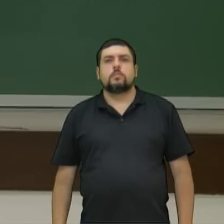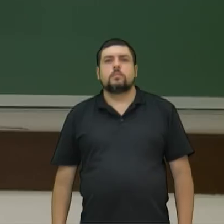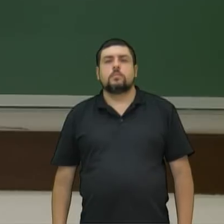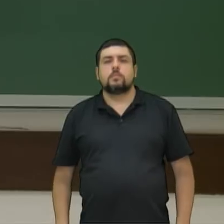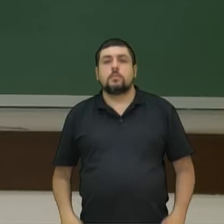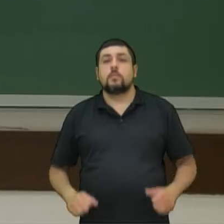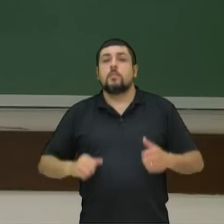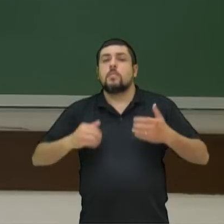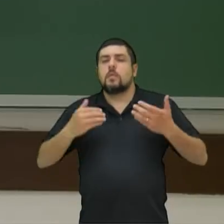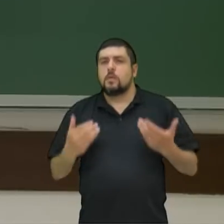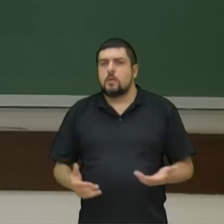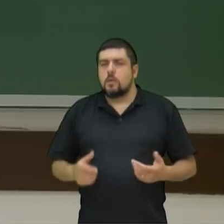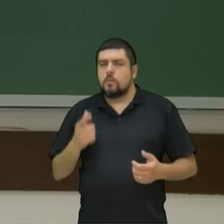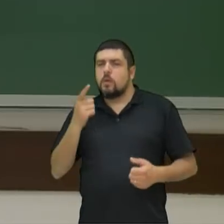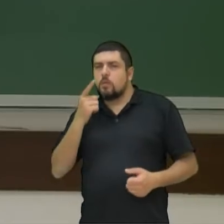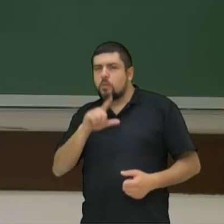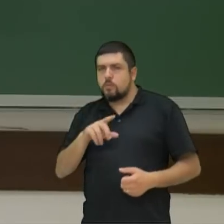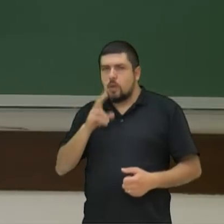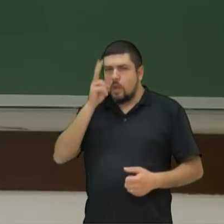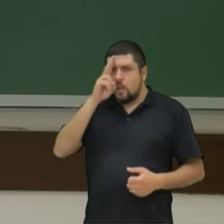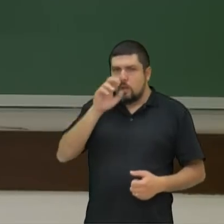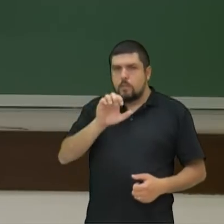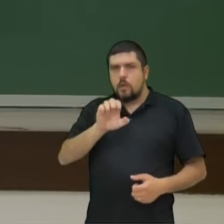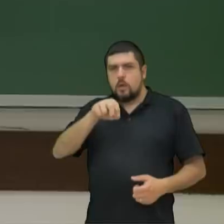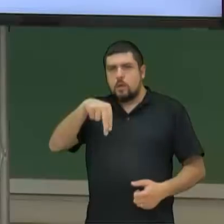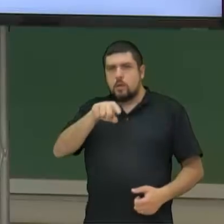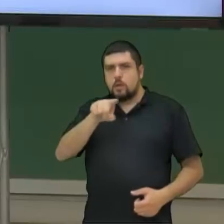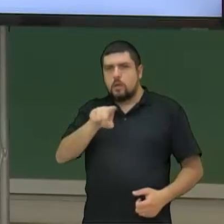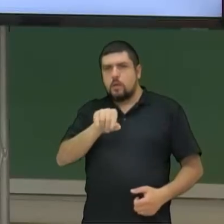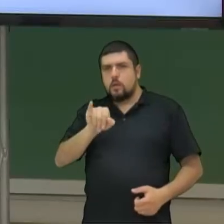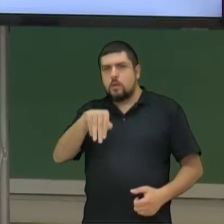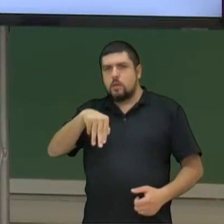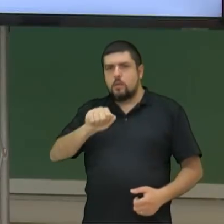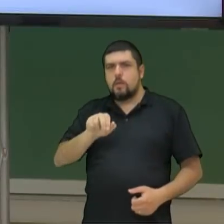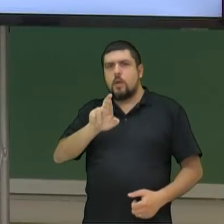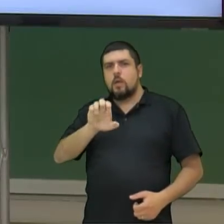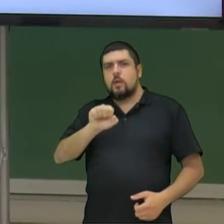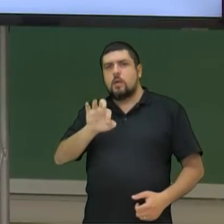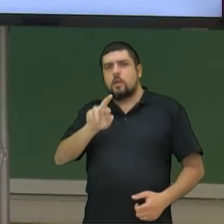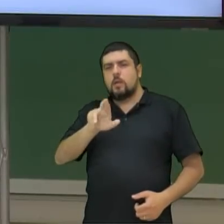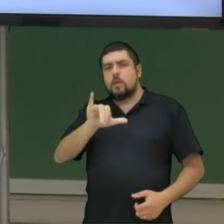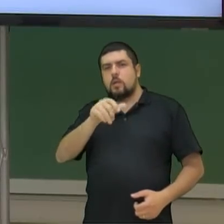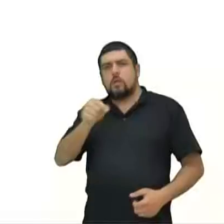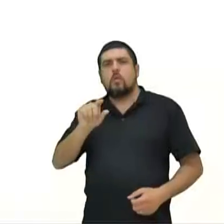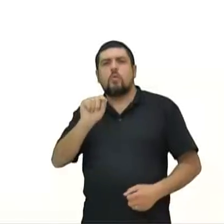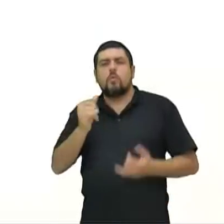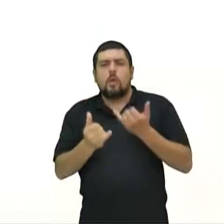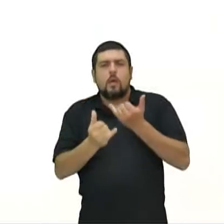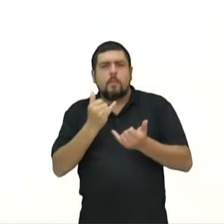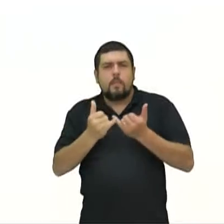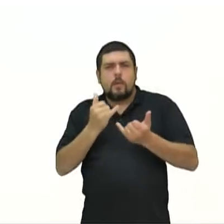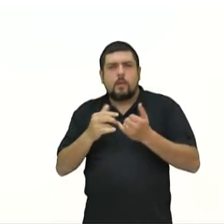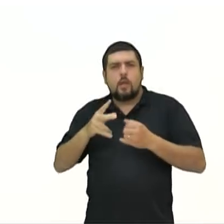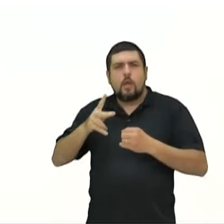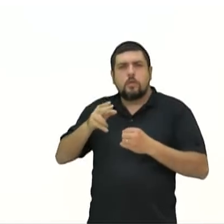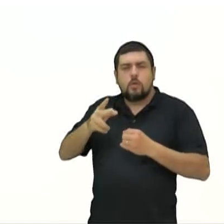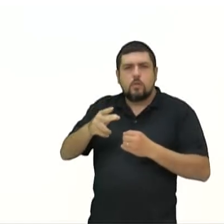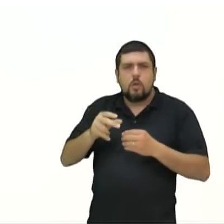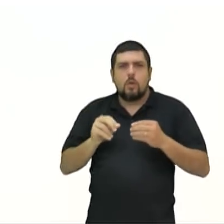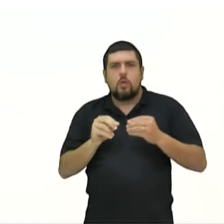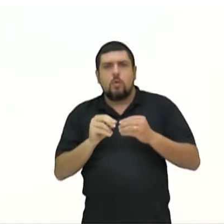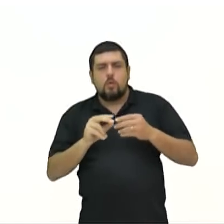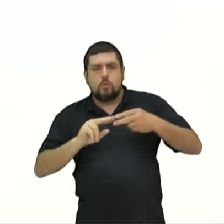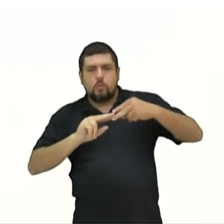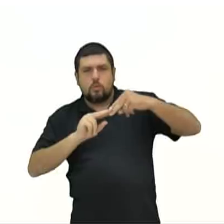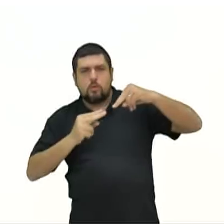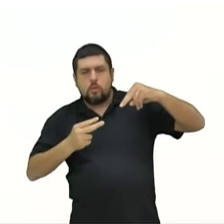E aí, conseguiram? Lembra, gente? Enzima de restrição faz o quê? Ela funciona como se ela fosse uma tesourinha, né? Ela corta o DNA da bactéria,